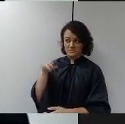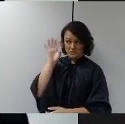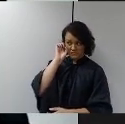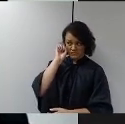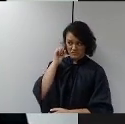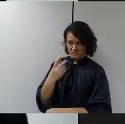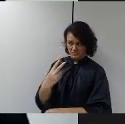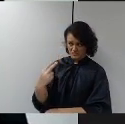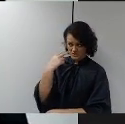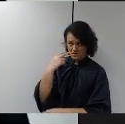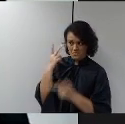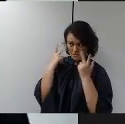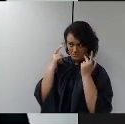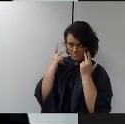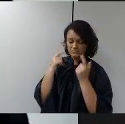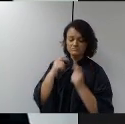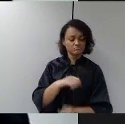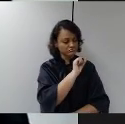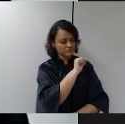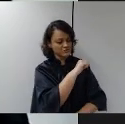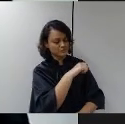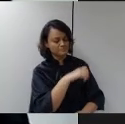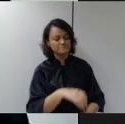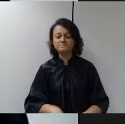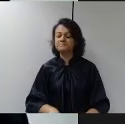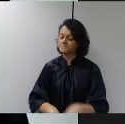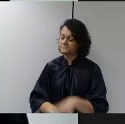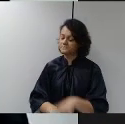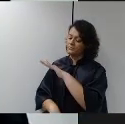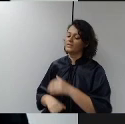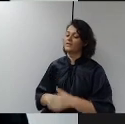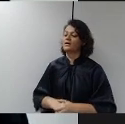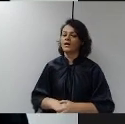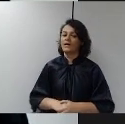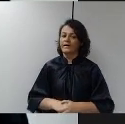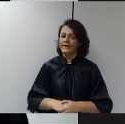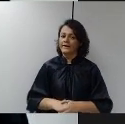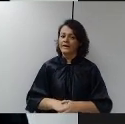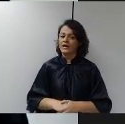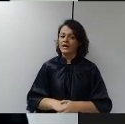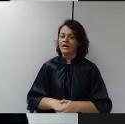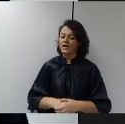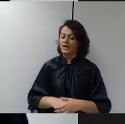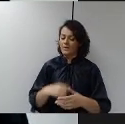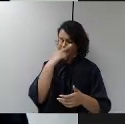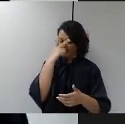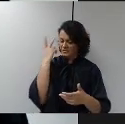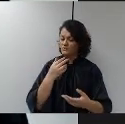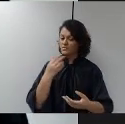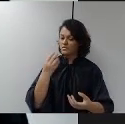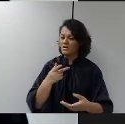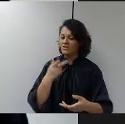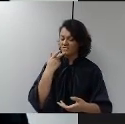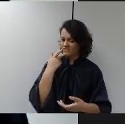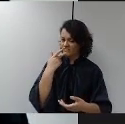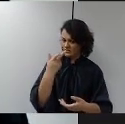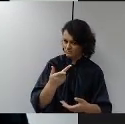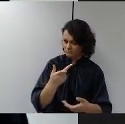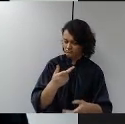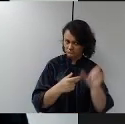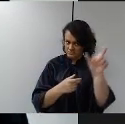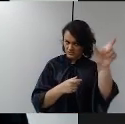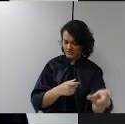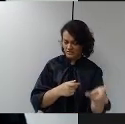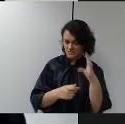Doutora Karina, o eminente relator nega provimento ao recurso